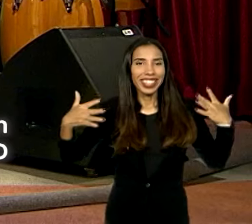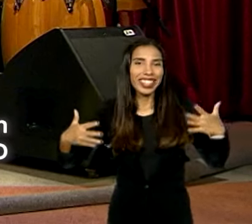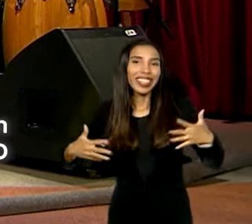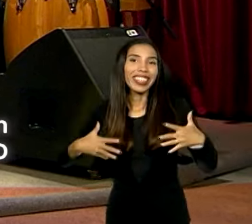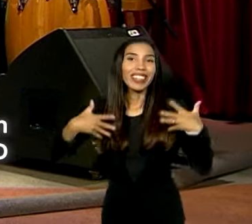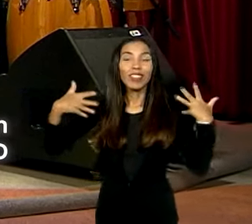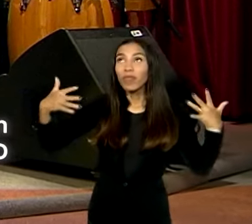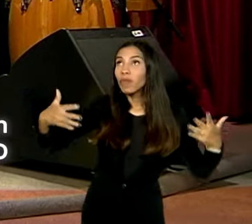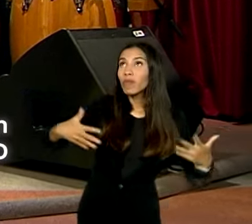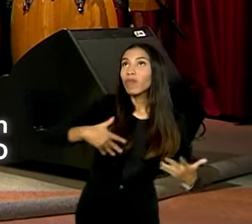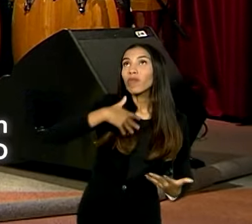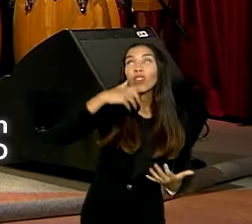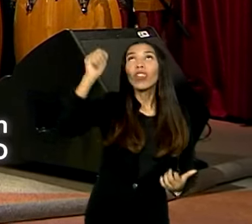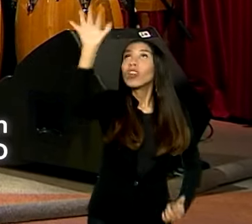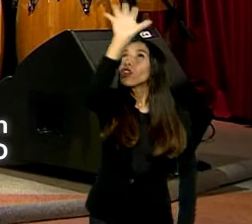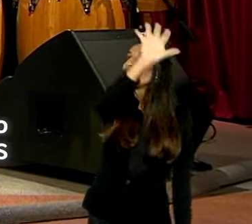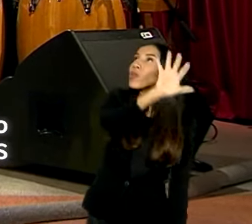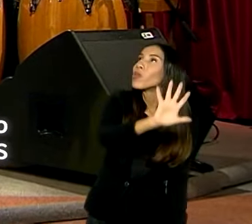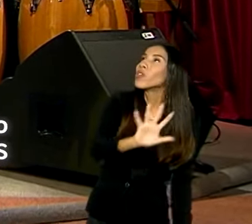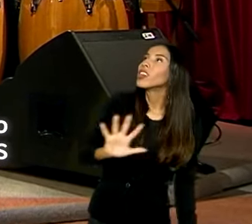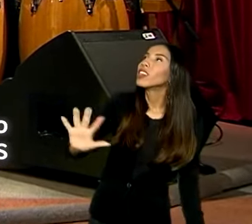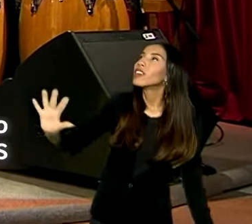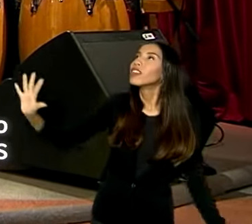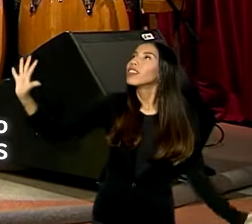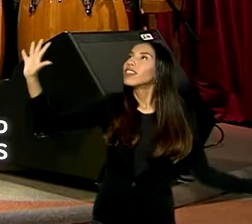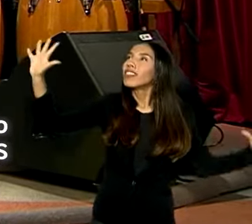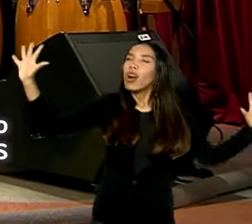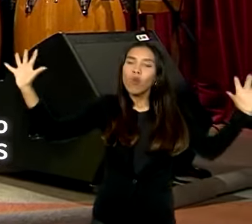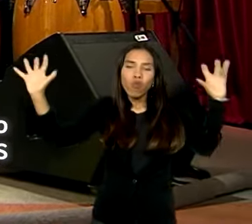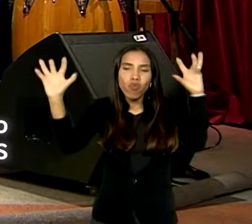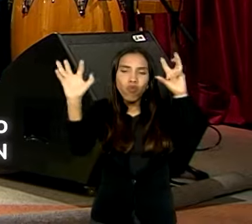alegrar. Colore no ar,